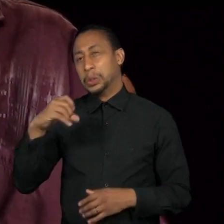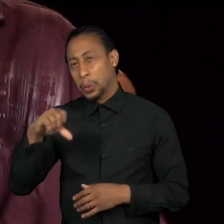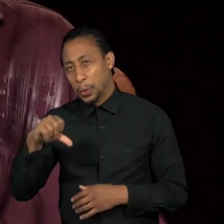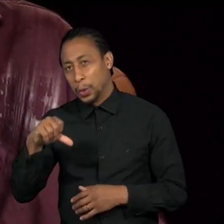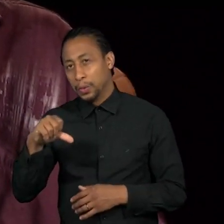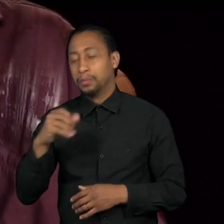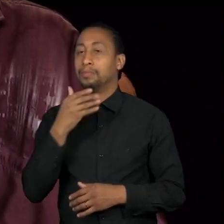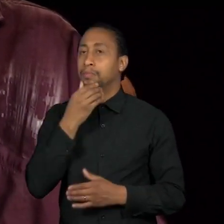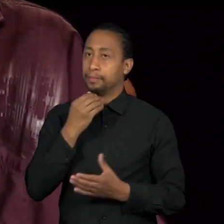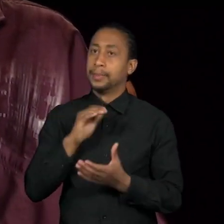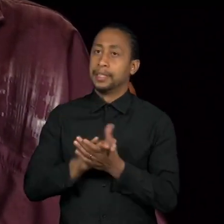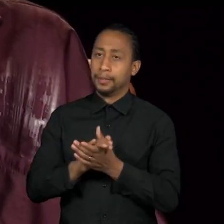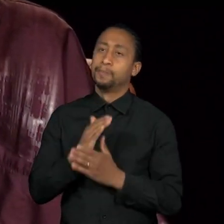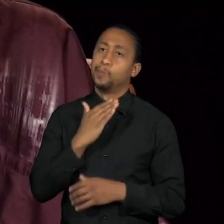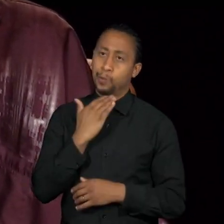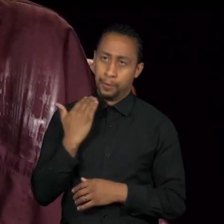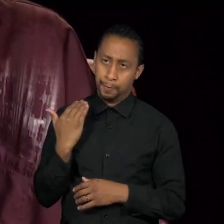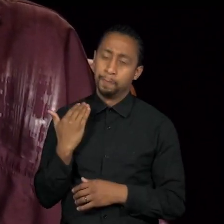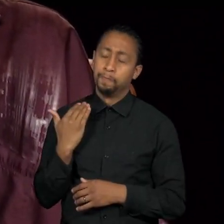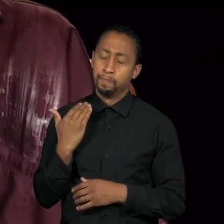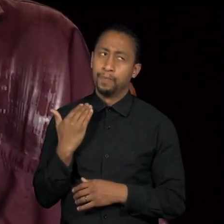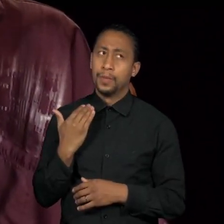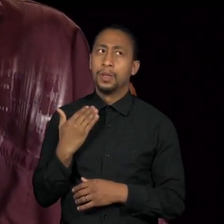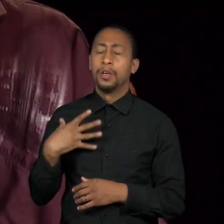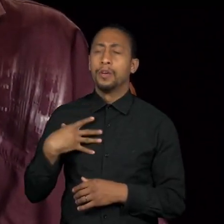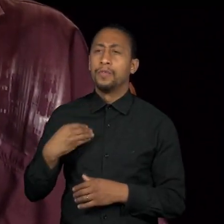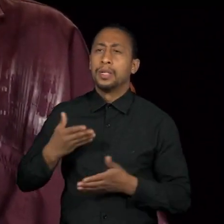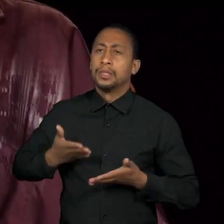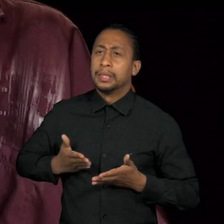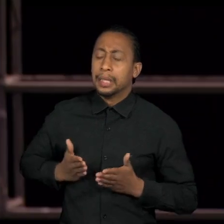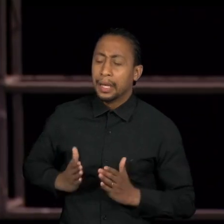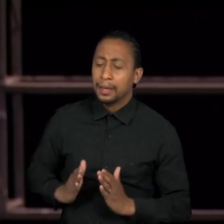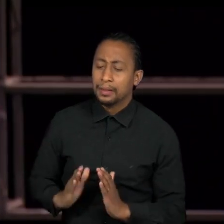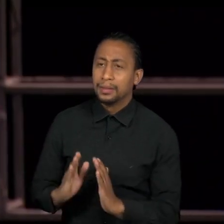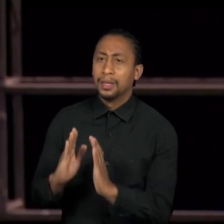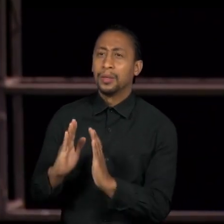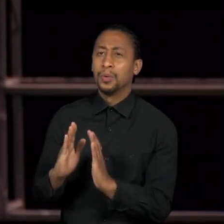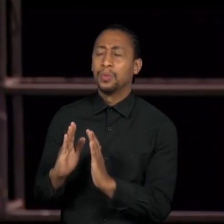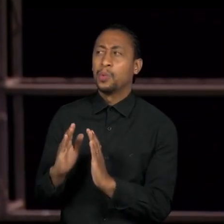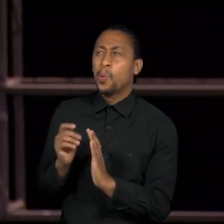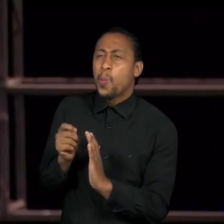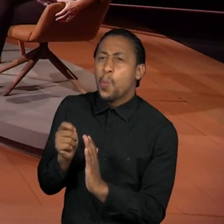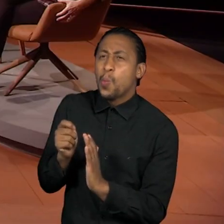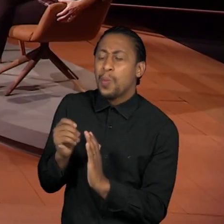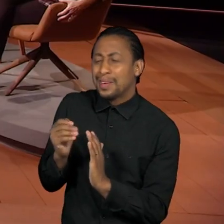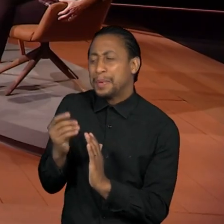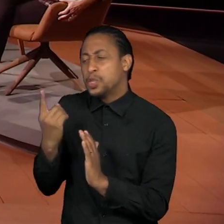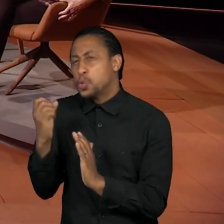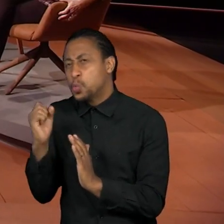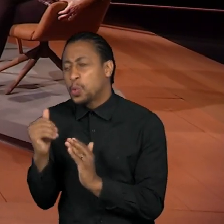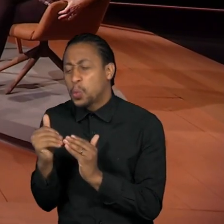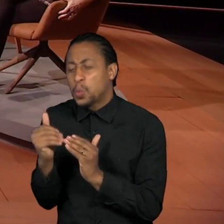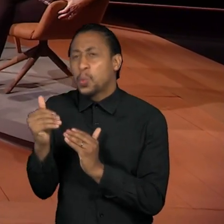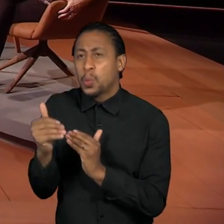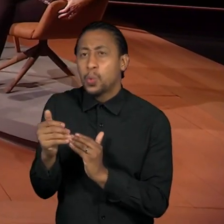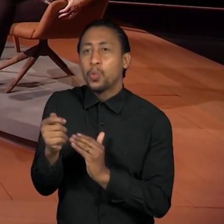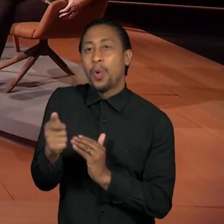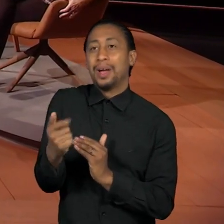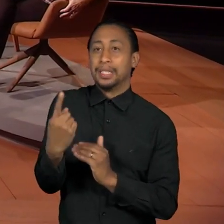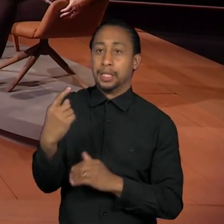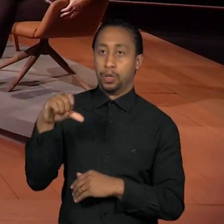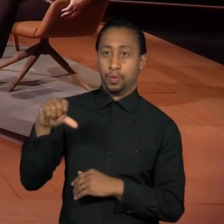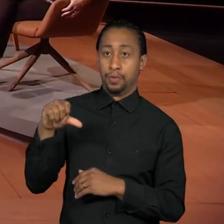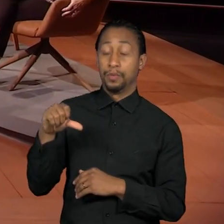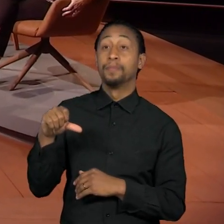filha nasceu, faltava um mês para eu fazer 19. Quando ele morreu, a minha filha tinha